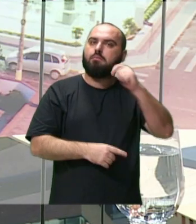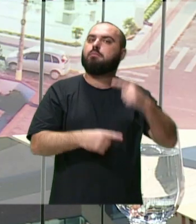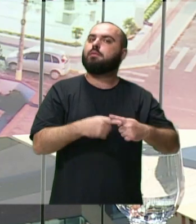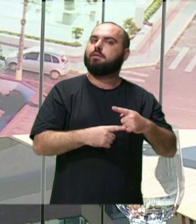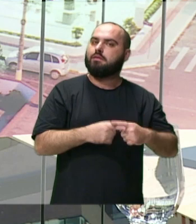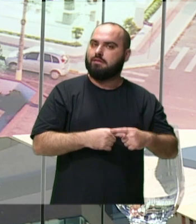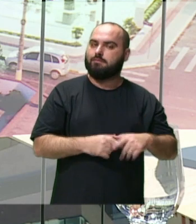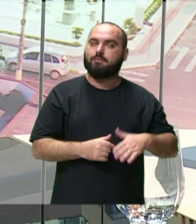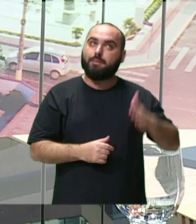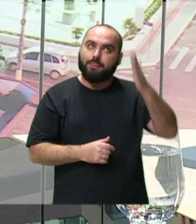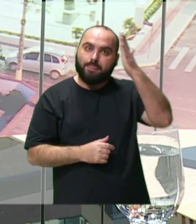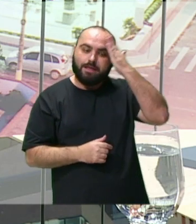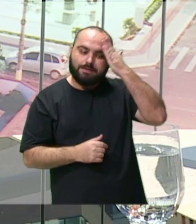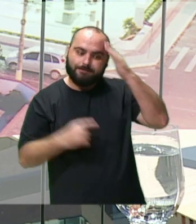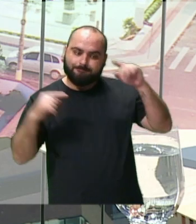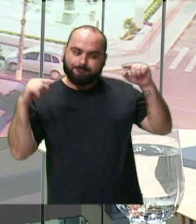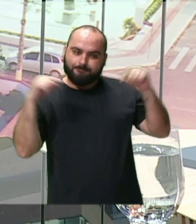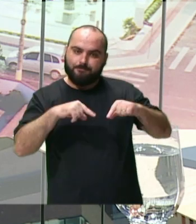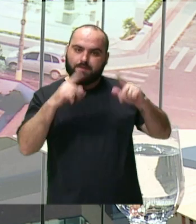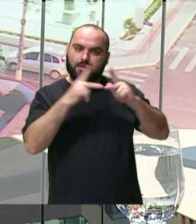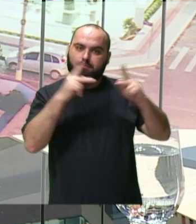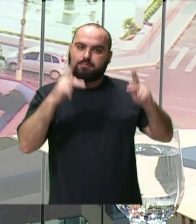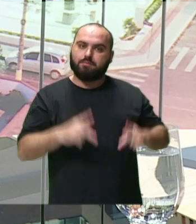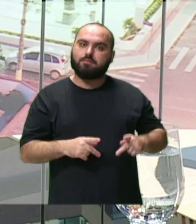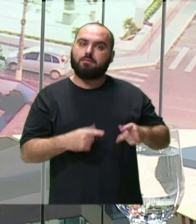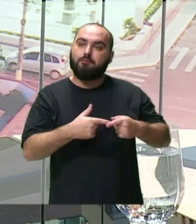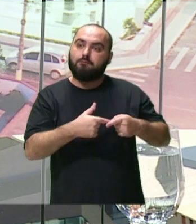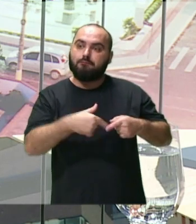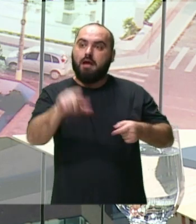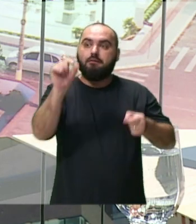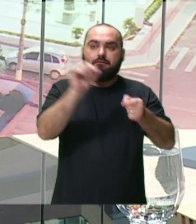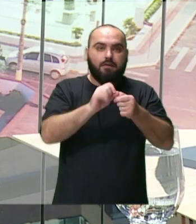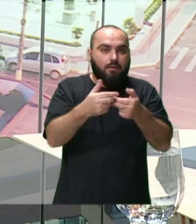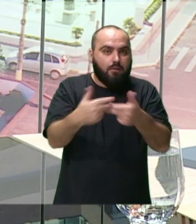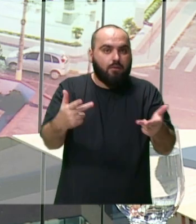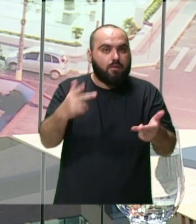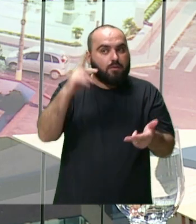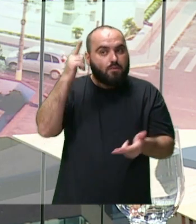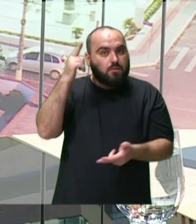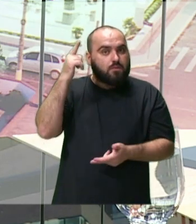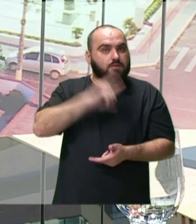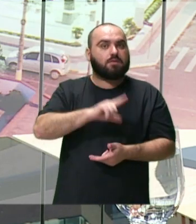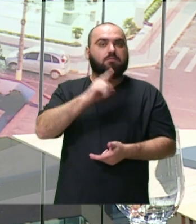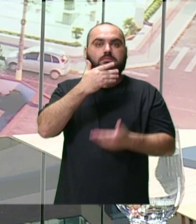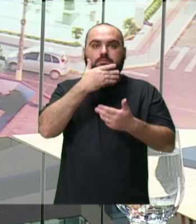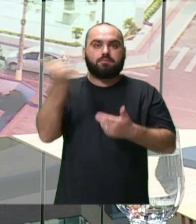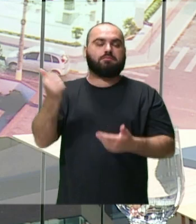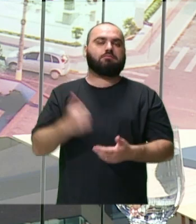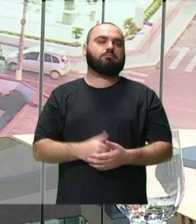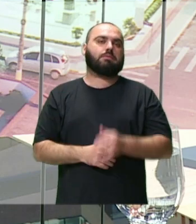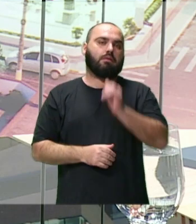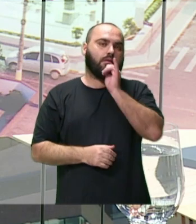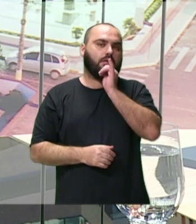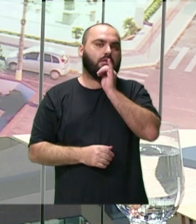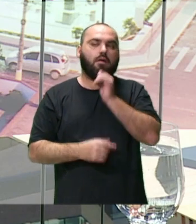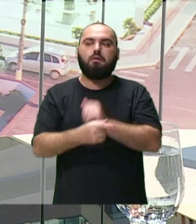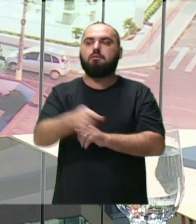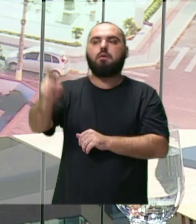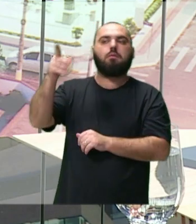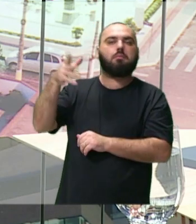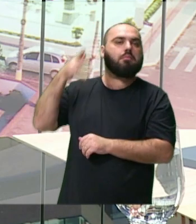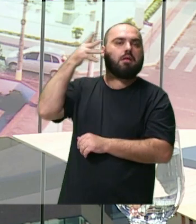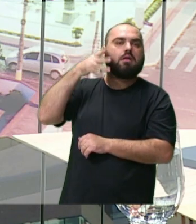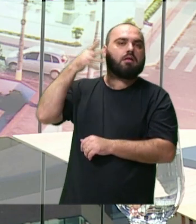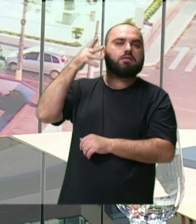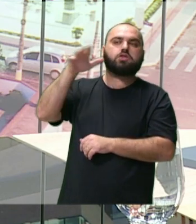consegue fazer algo que alcance. Porque assim, se eu vou lá e só promovo uma palestra, e